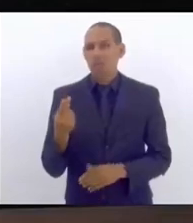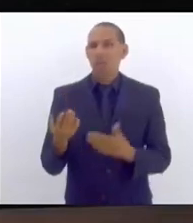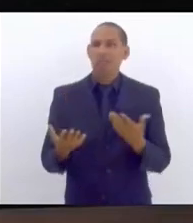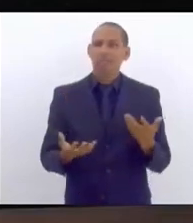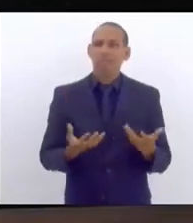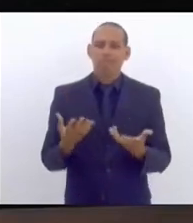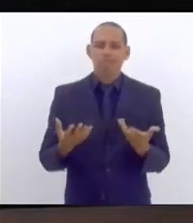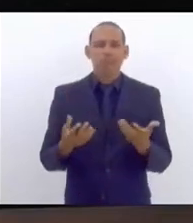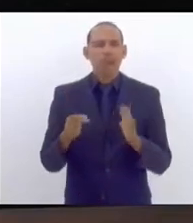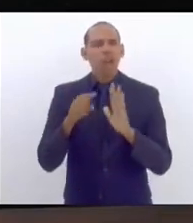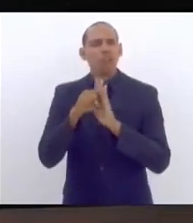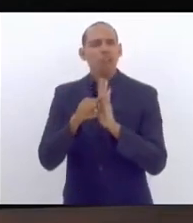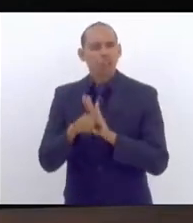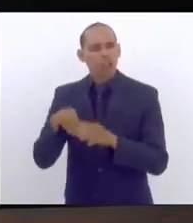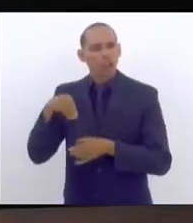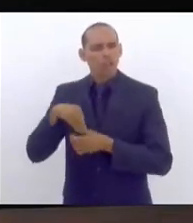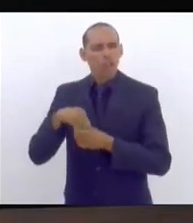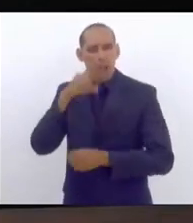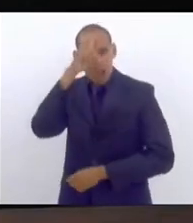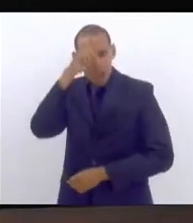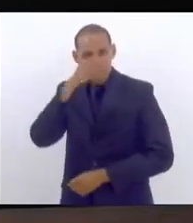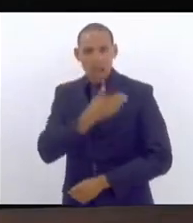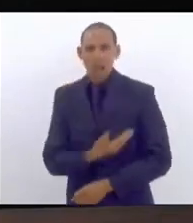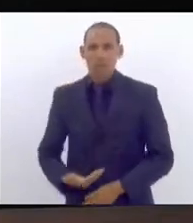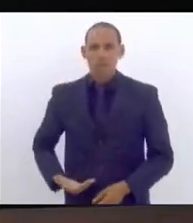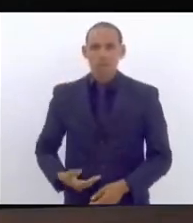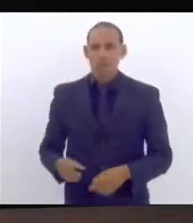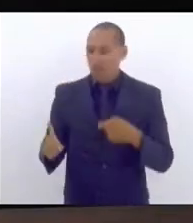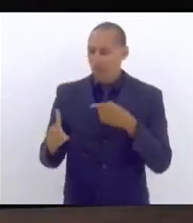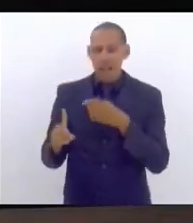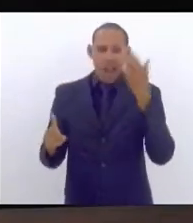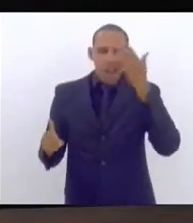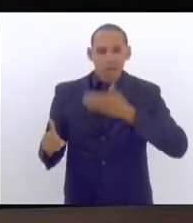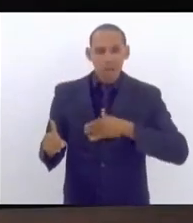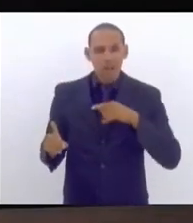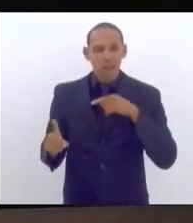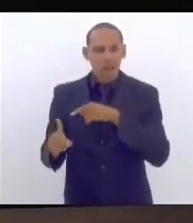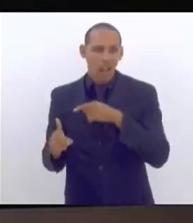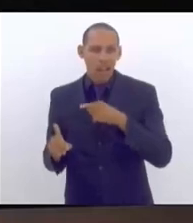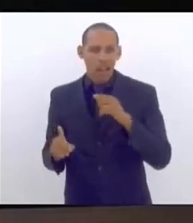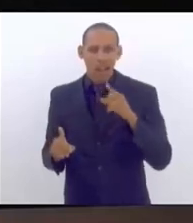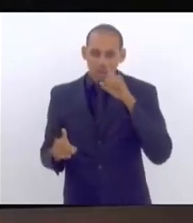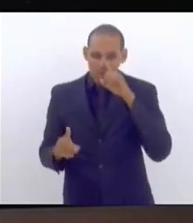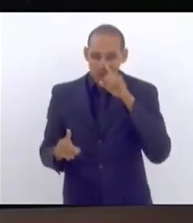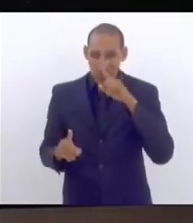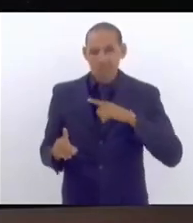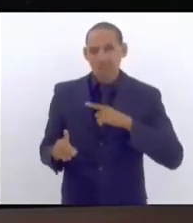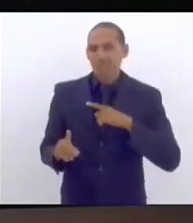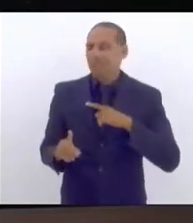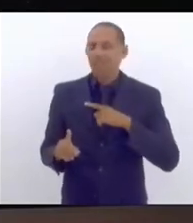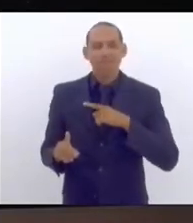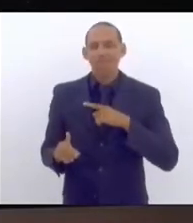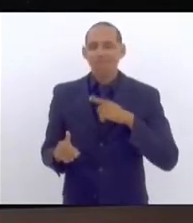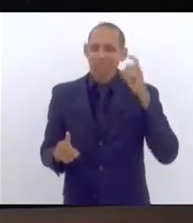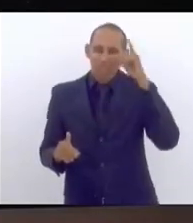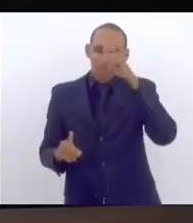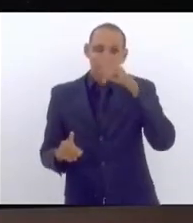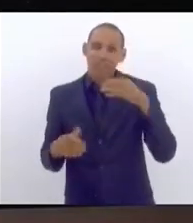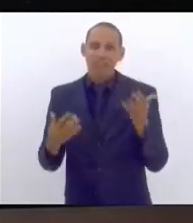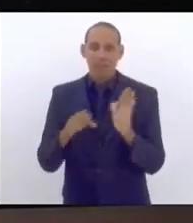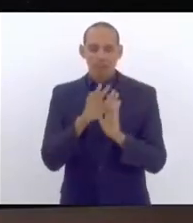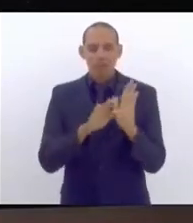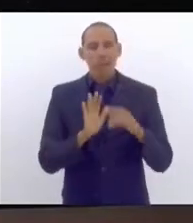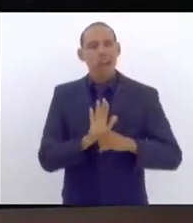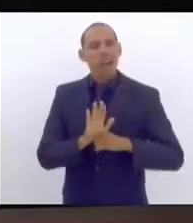de exame no hospital público, que ela realmente está em situação de perigo. Então, esse formulário é um critério